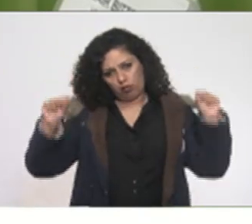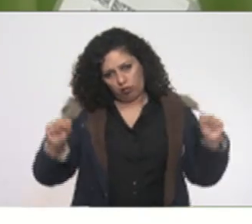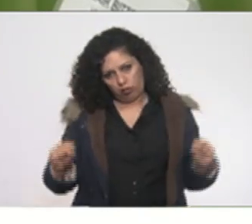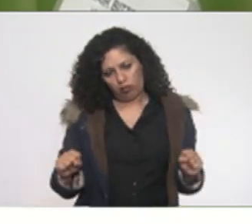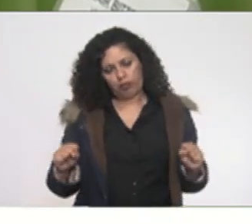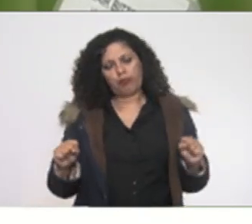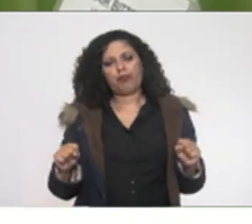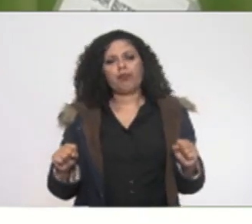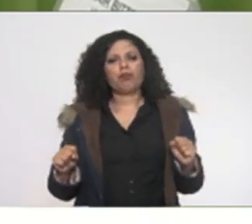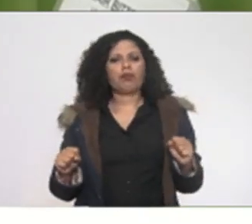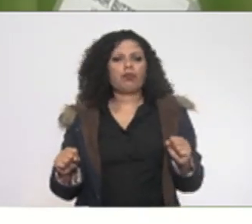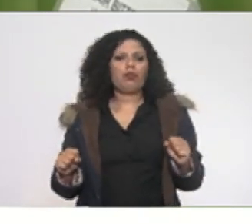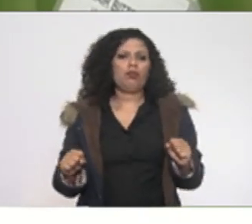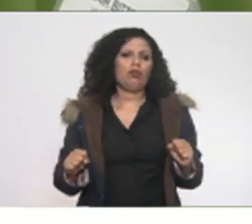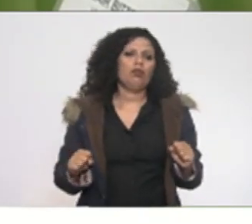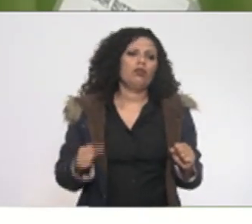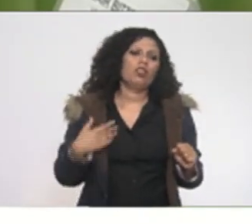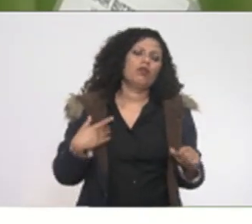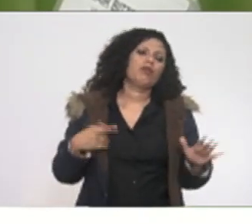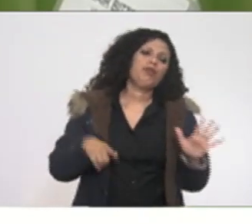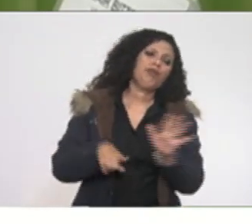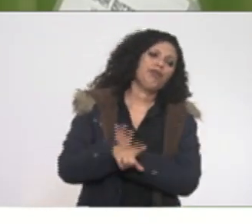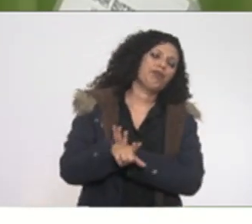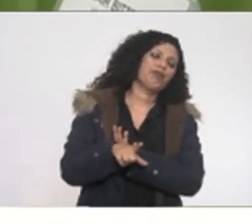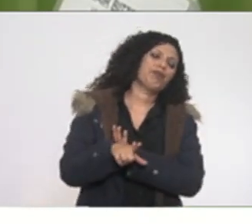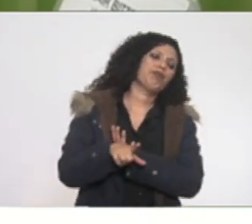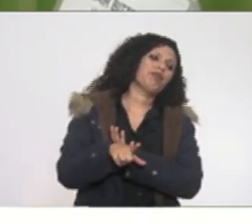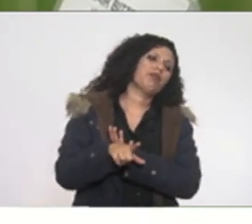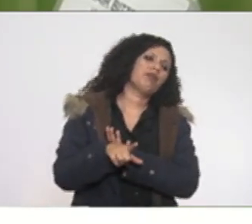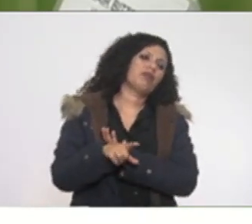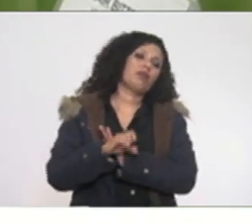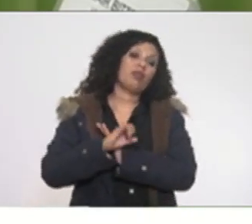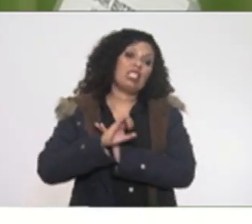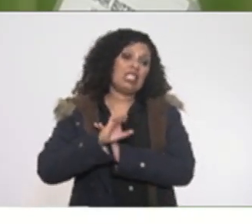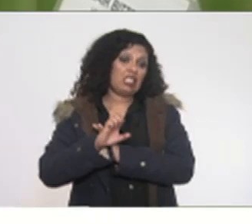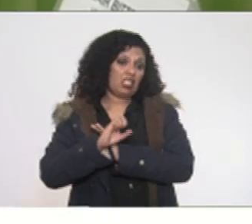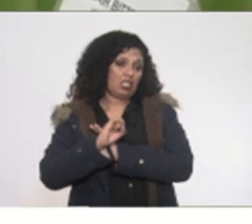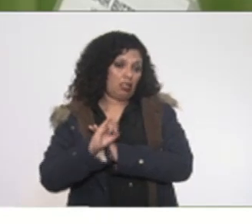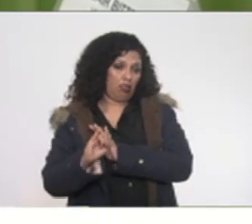preço, eu lhe indago o seguinte: e se